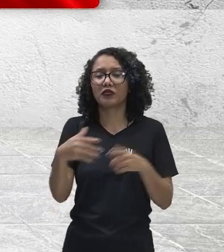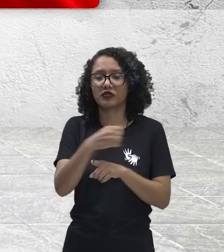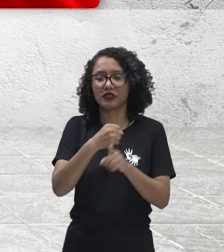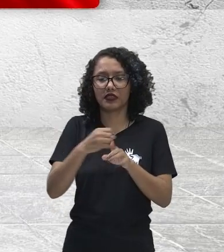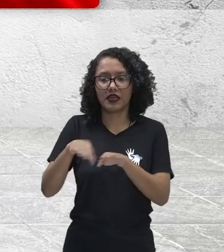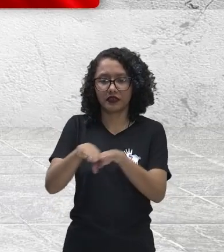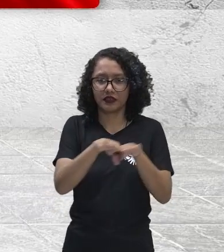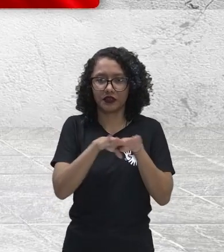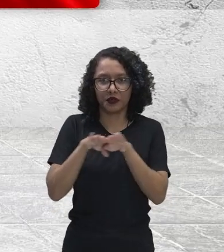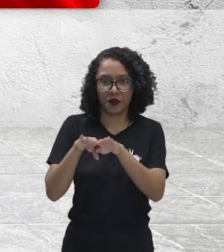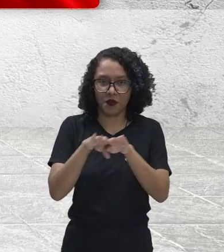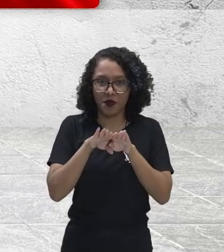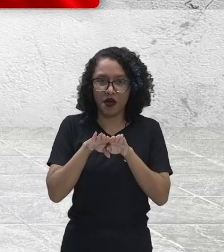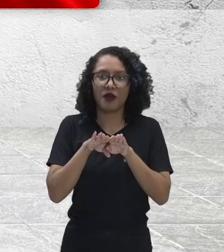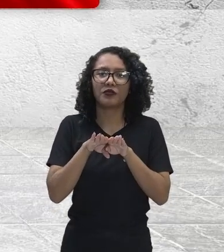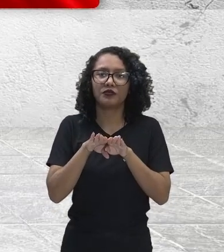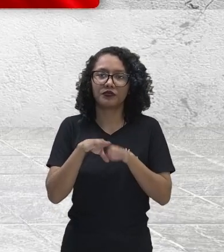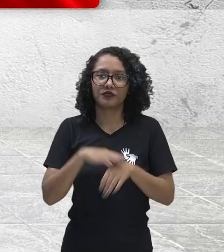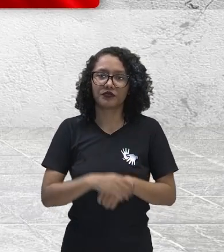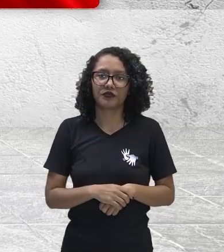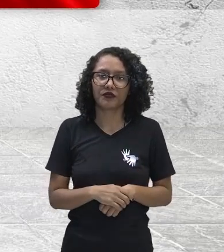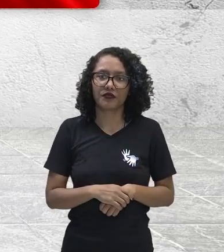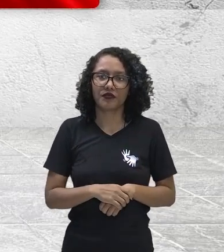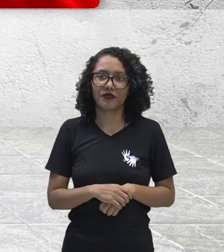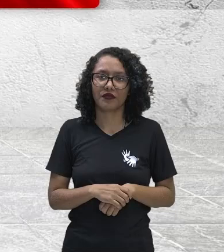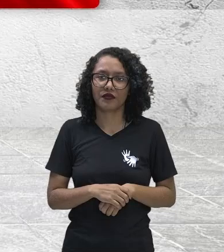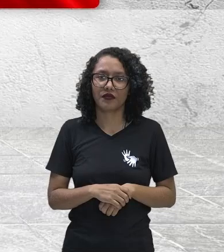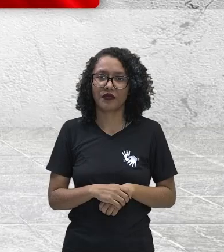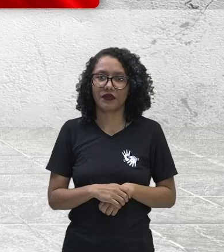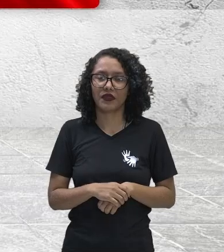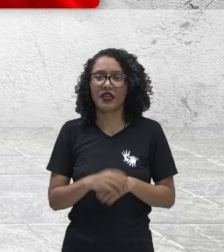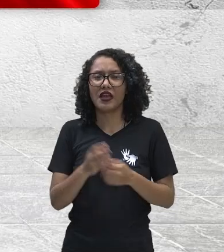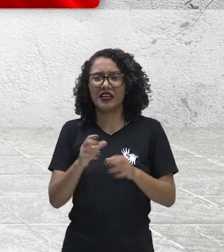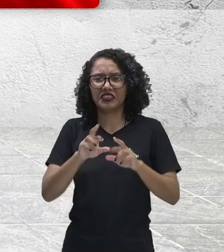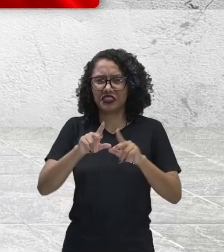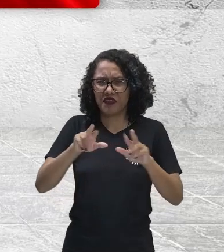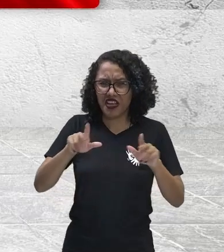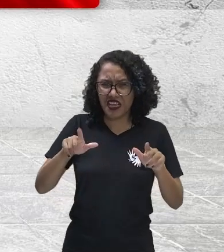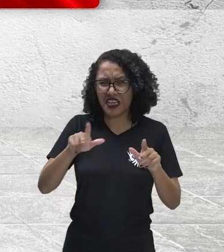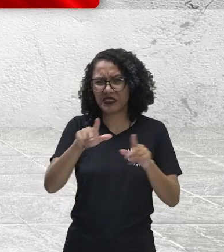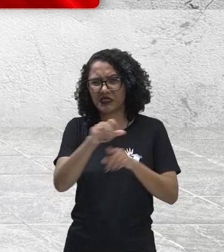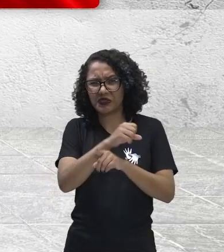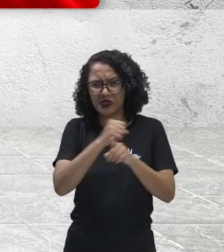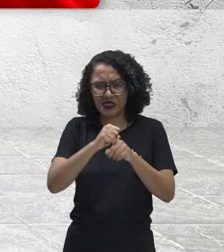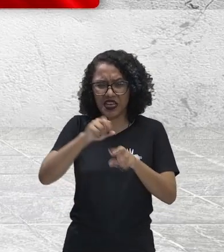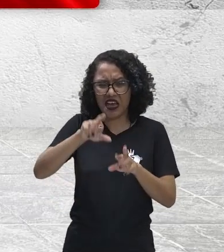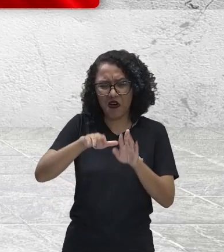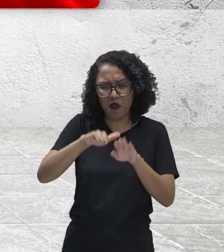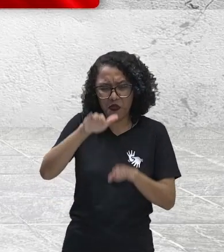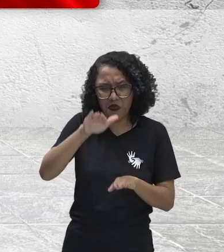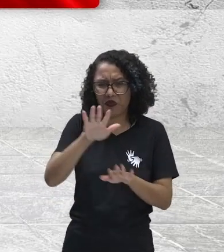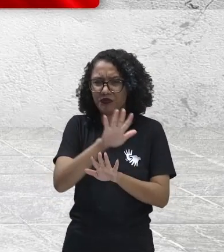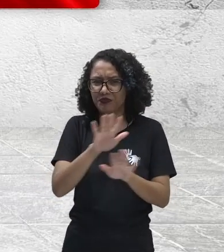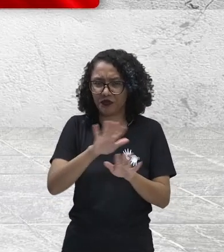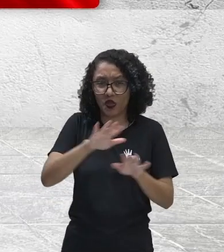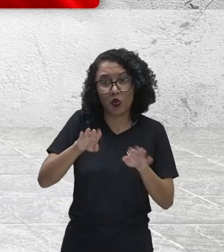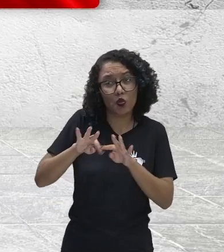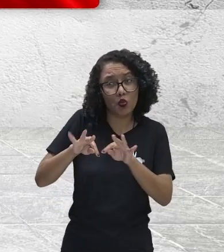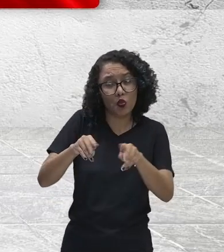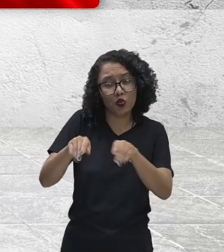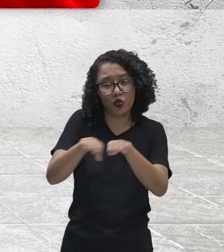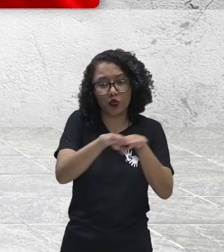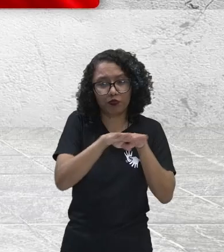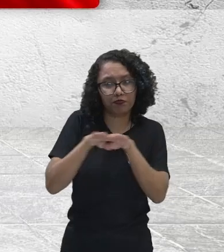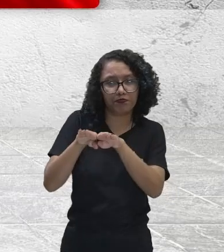de diminuir, ou melhor, de aniquilar as diferenças sociais. Então, a gente vai entender agora um